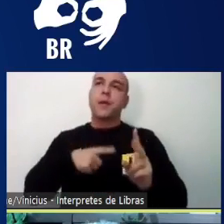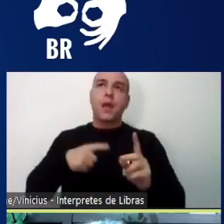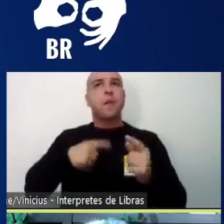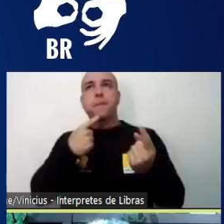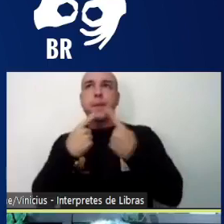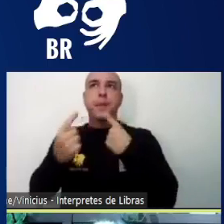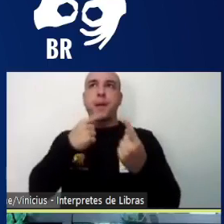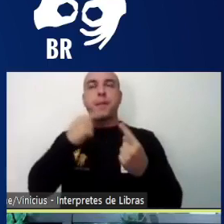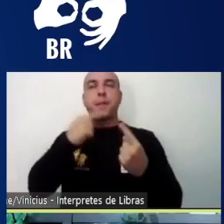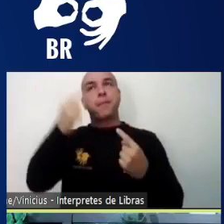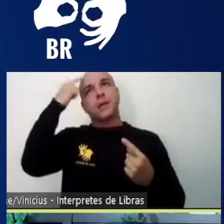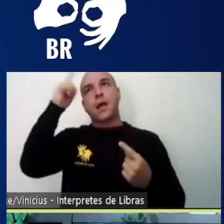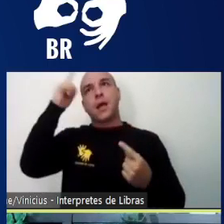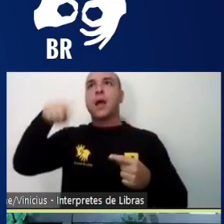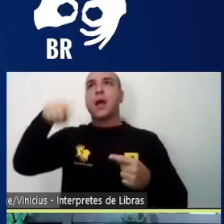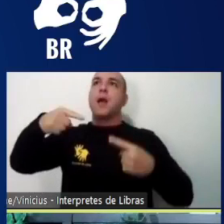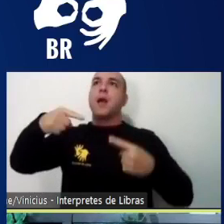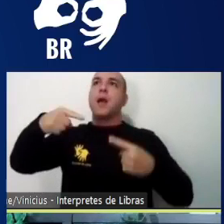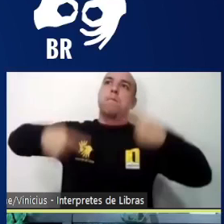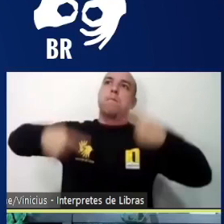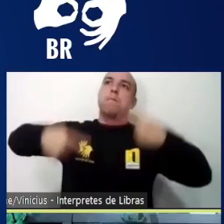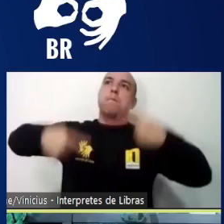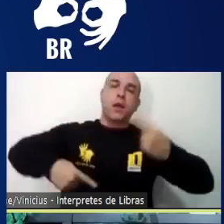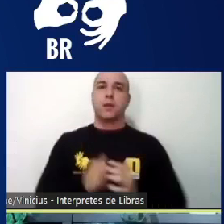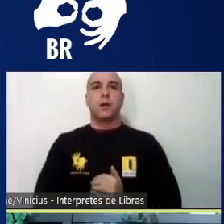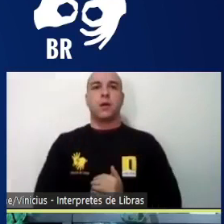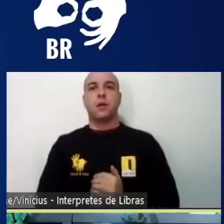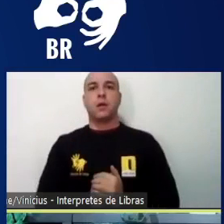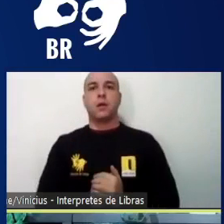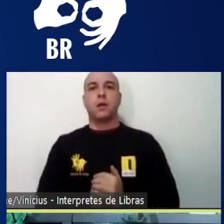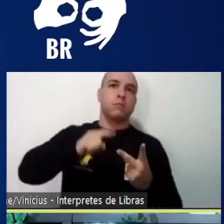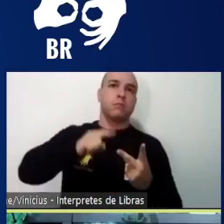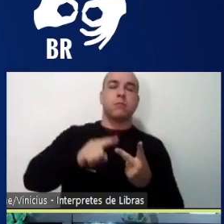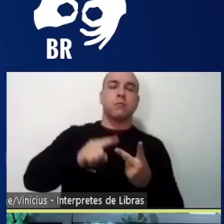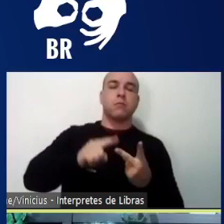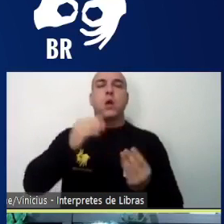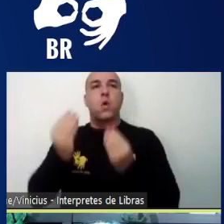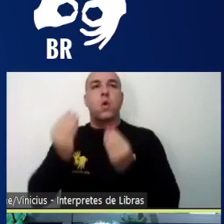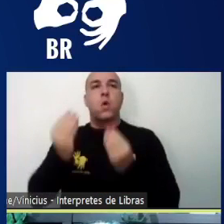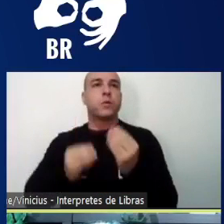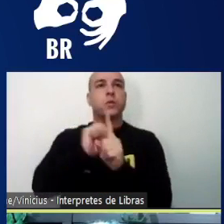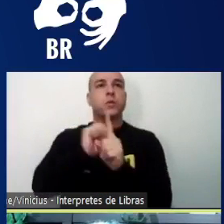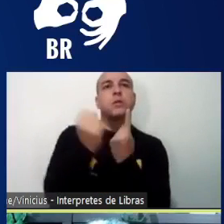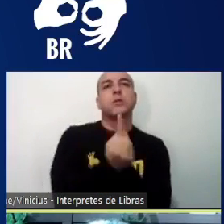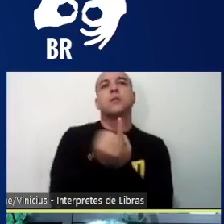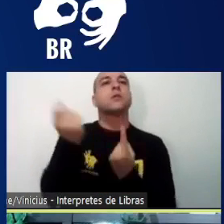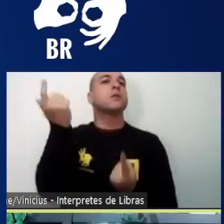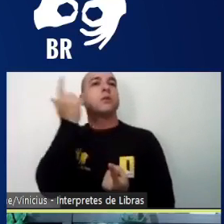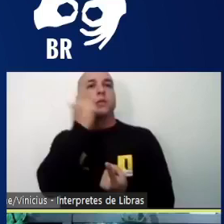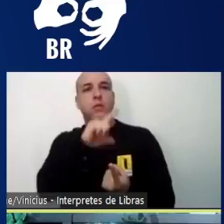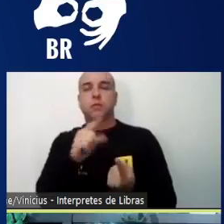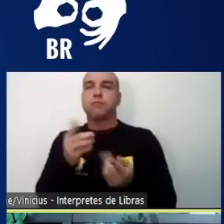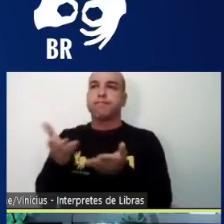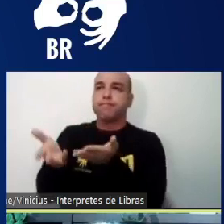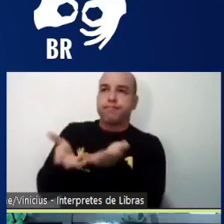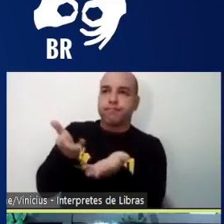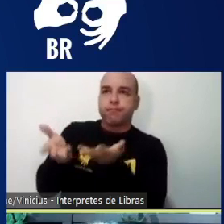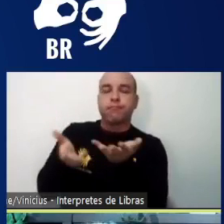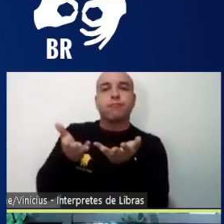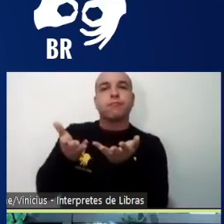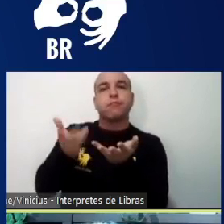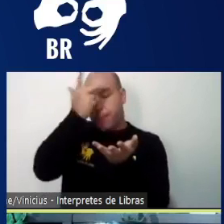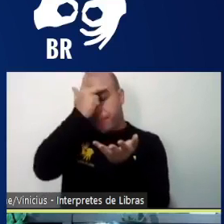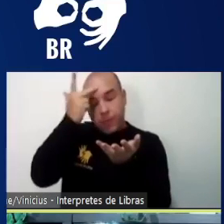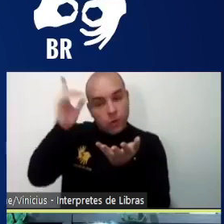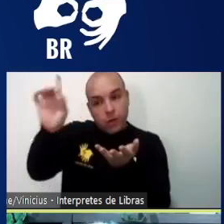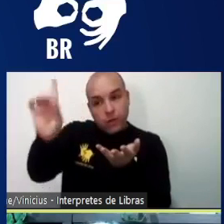políticas públicas, através das quais a sociedade possa lidar de forma eficiente com as pessoas com